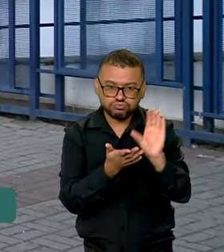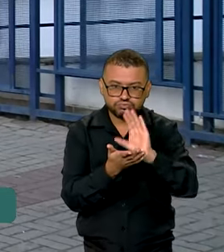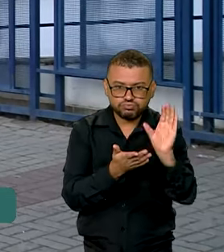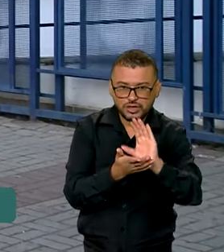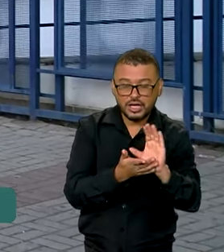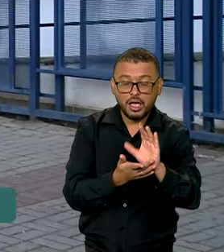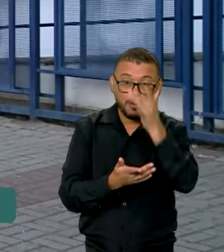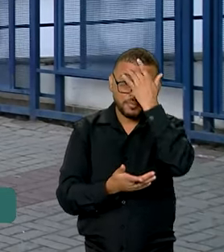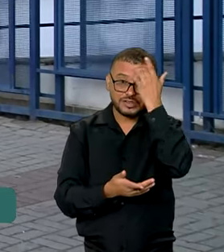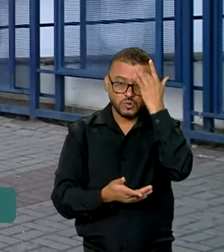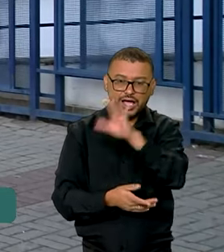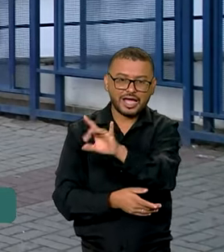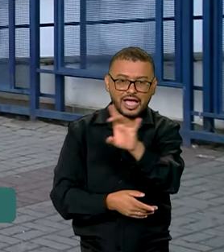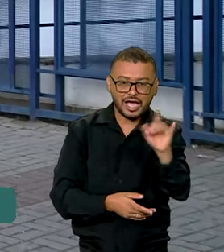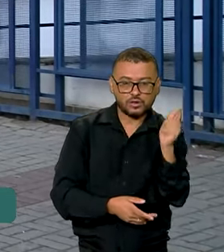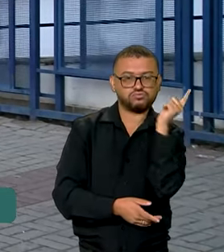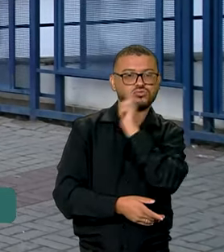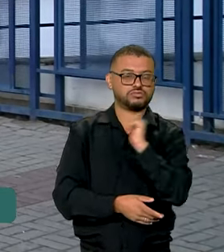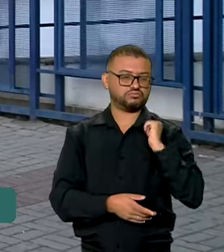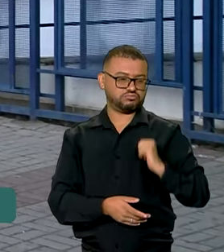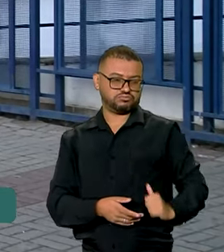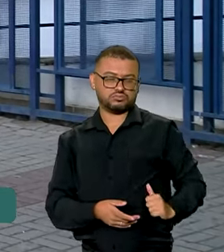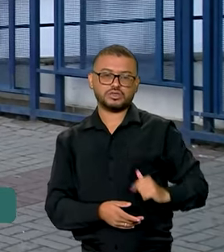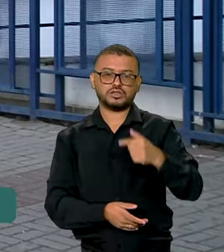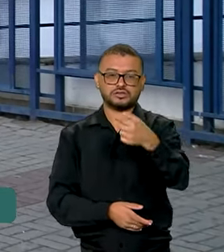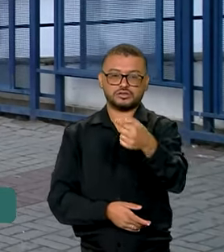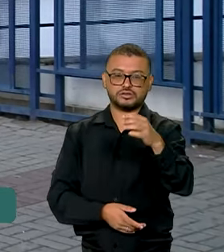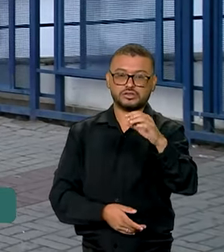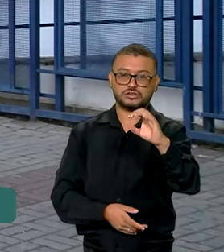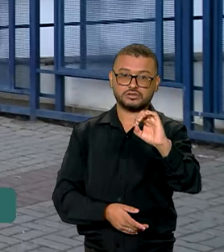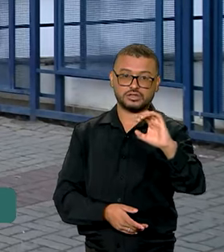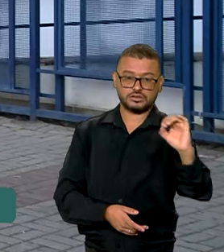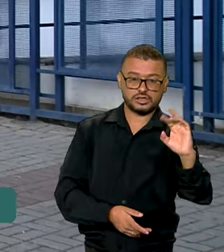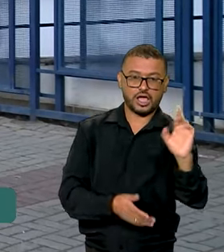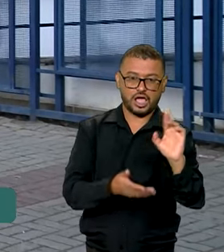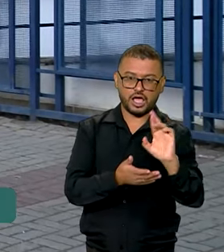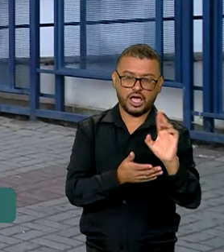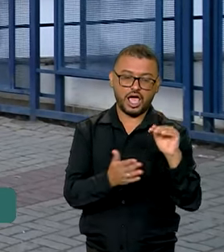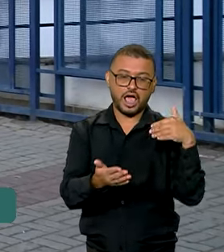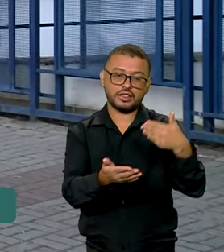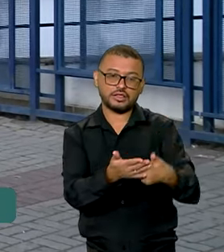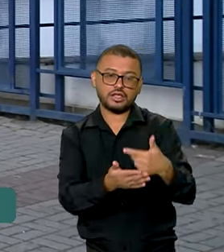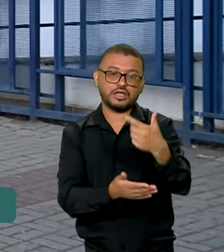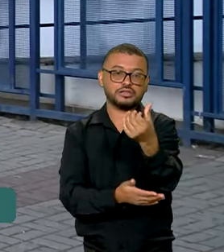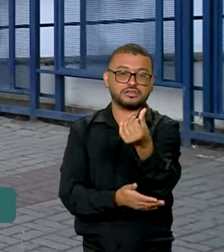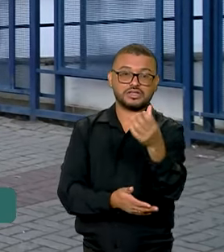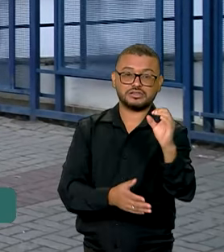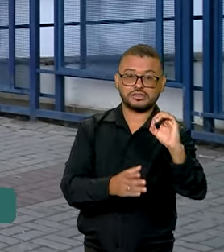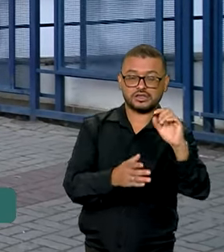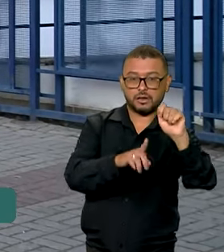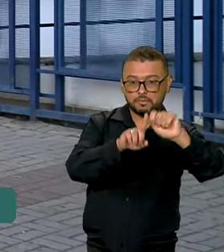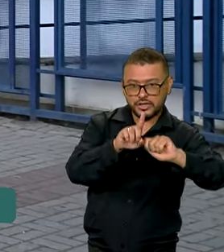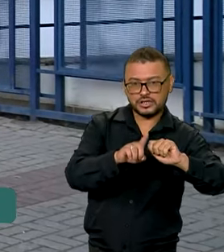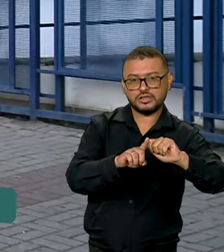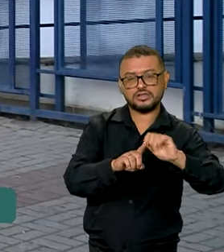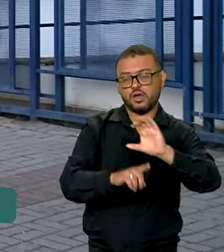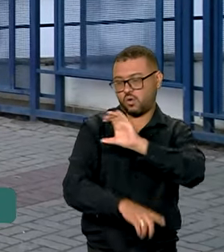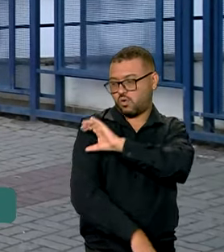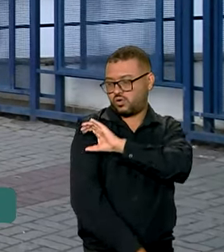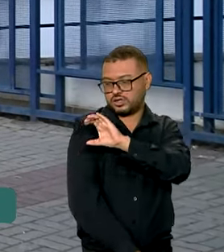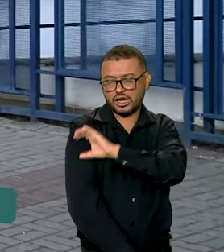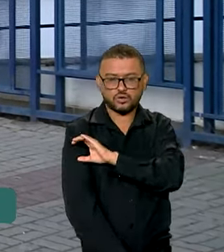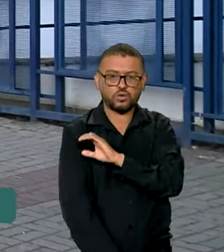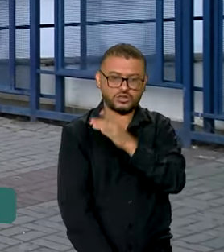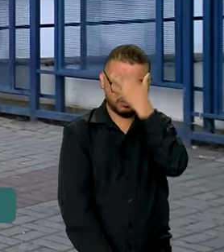cada participante recebe uma bolsa no valor de R$ 700 por até 60 meses. Coordenadores